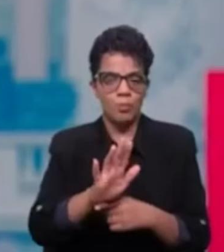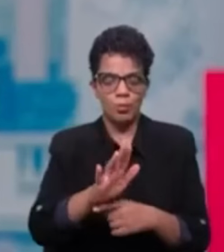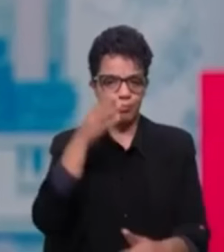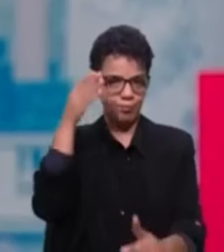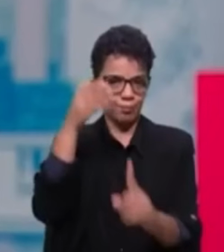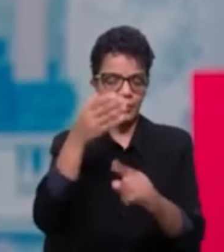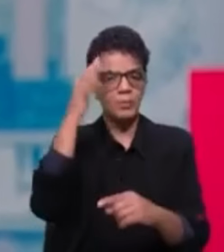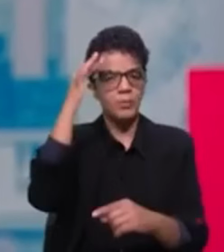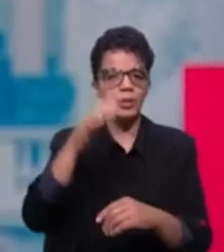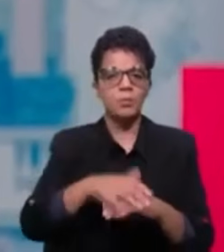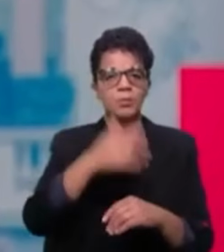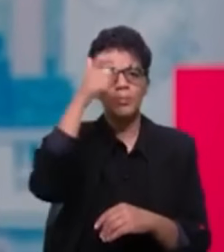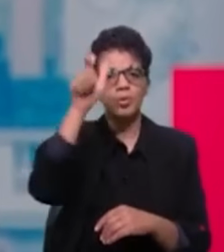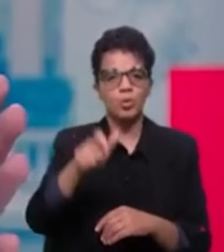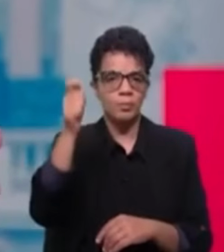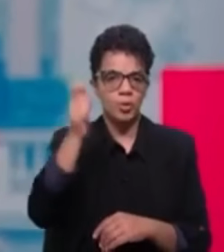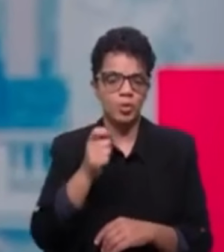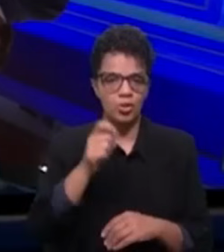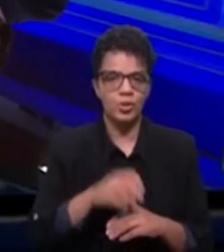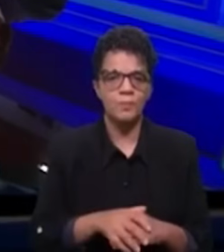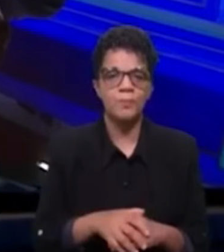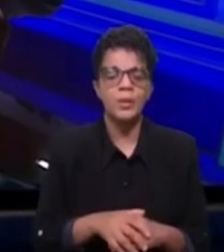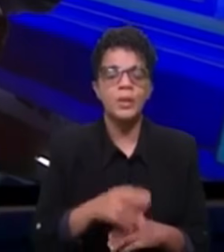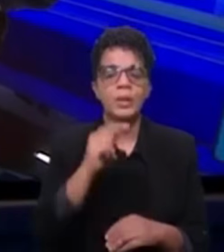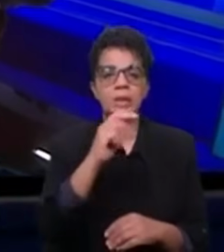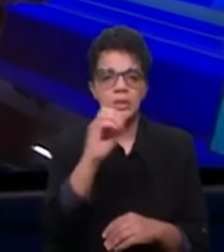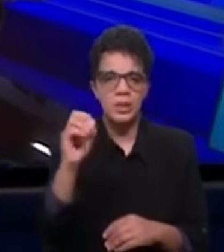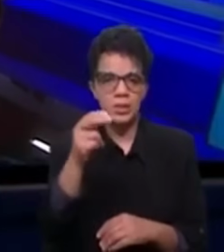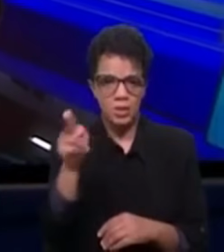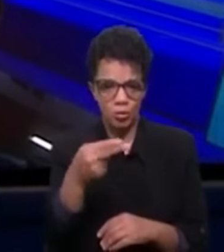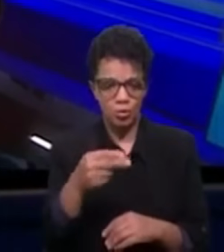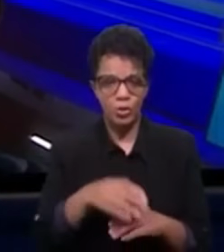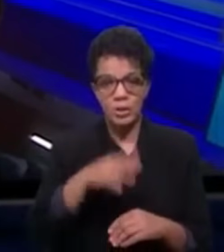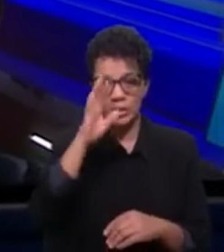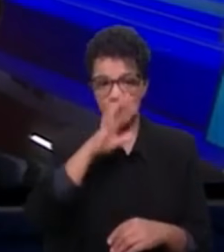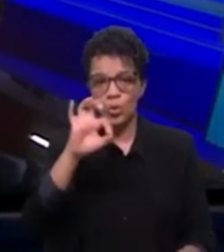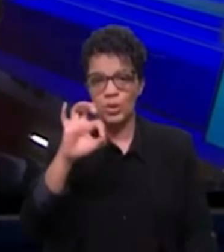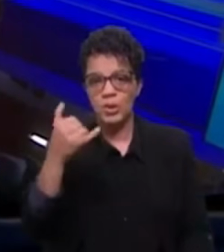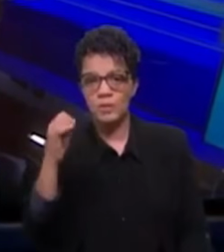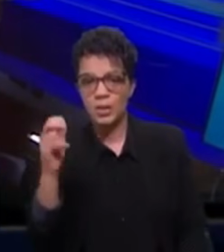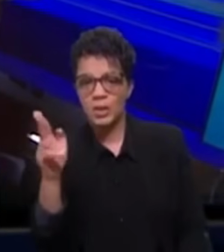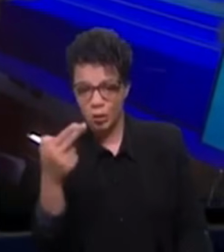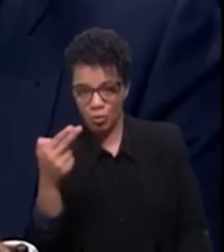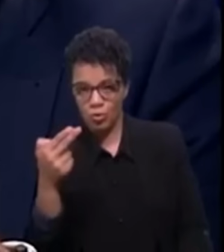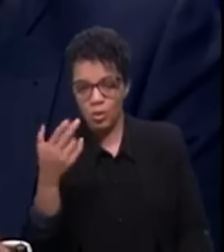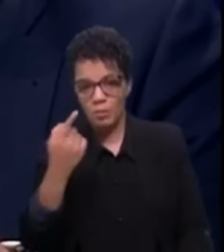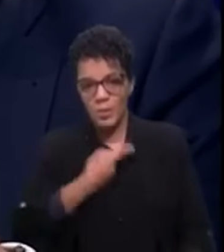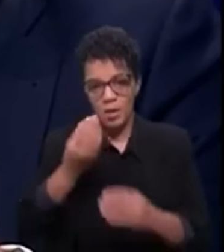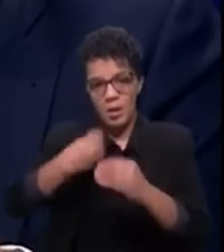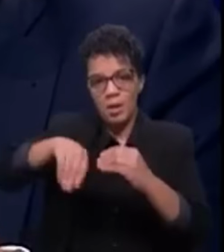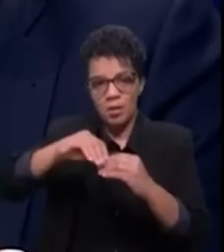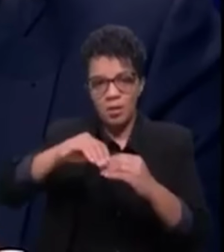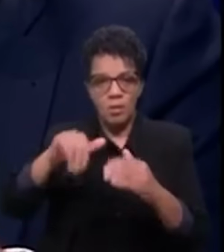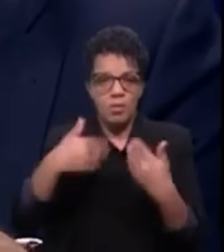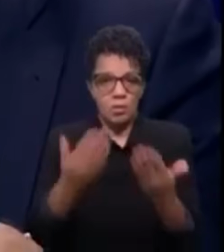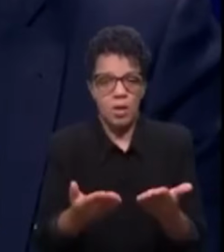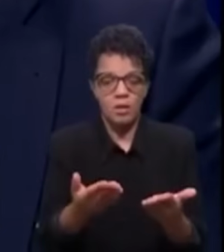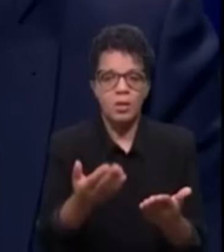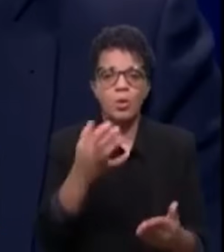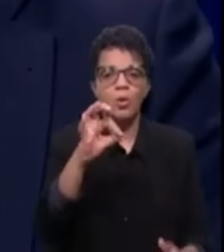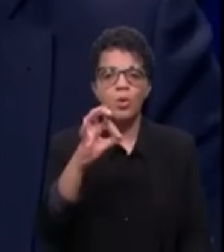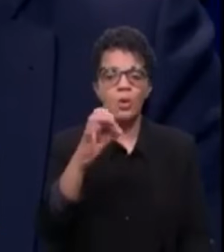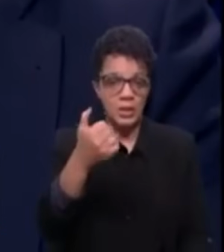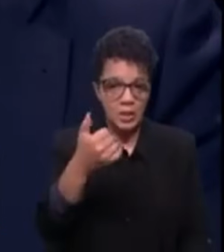concretos imagine-se um pensionista que tem uma pensão de 300 € para ter 820 € eu tenho que lhe dar 520 o estado comp